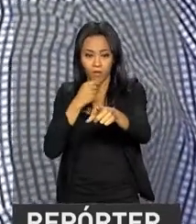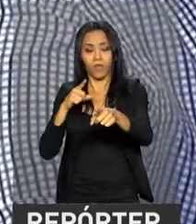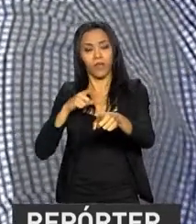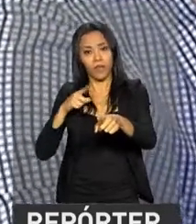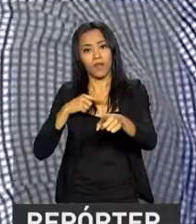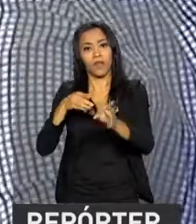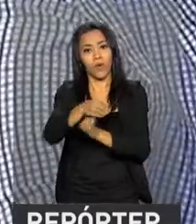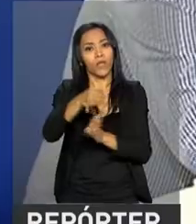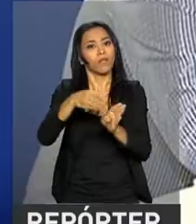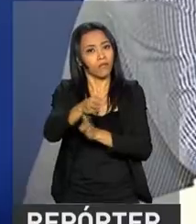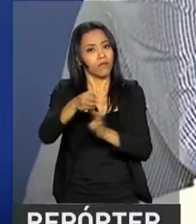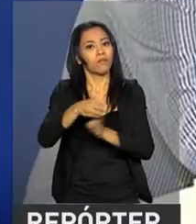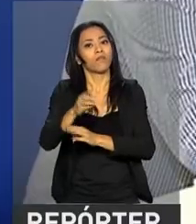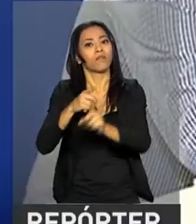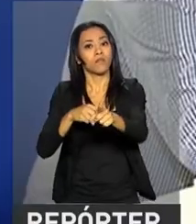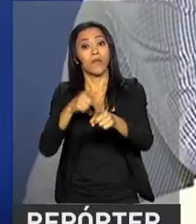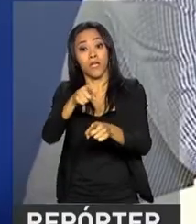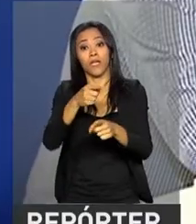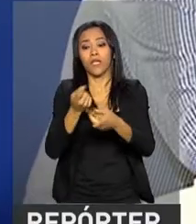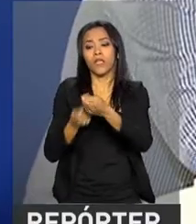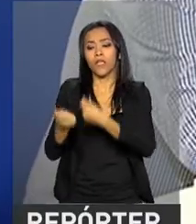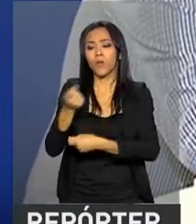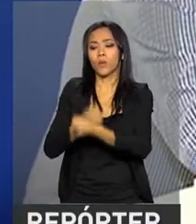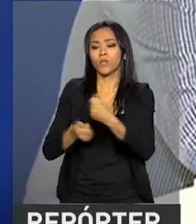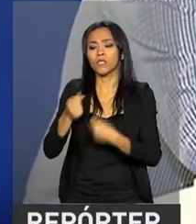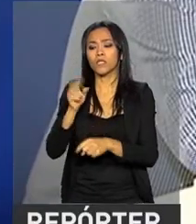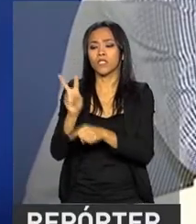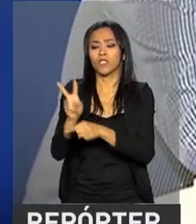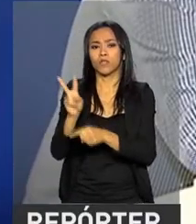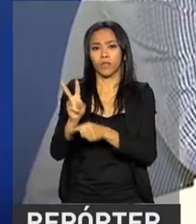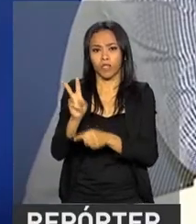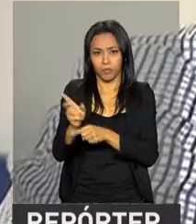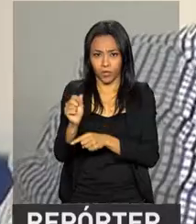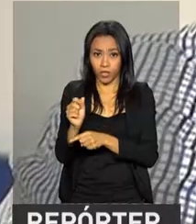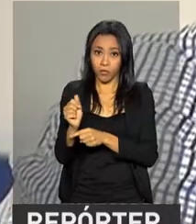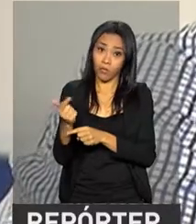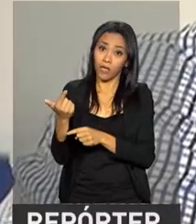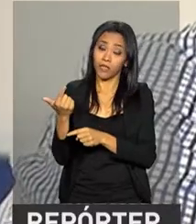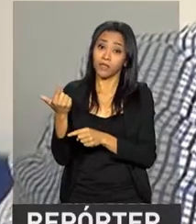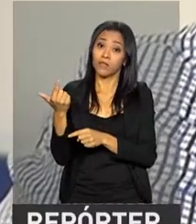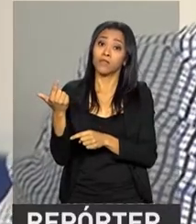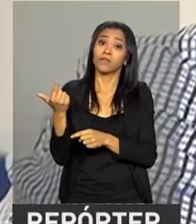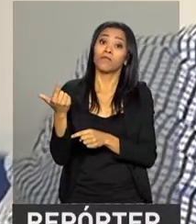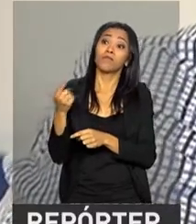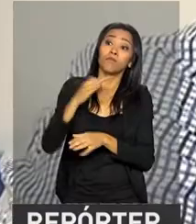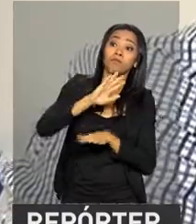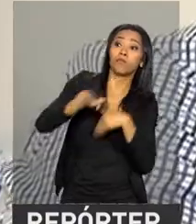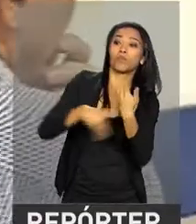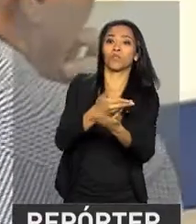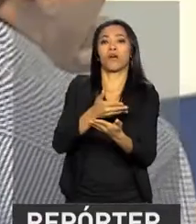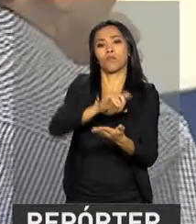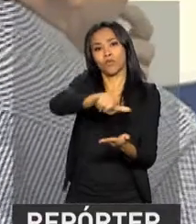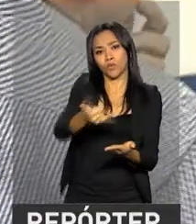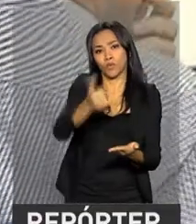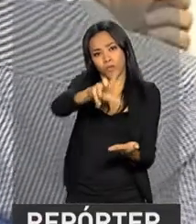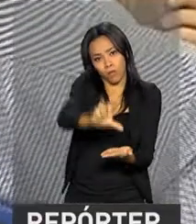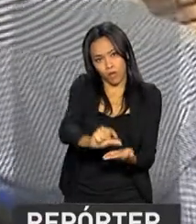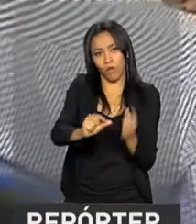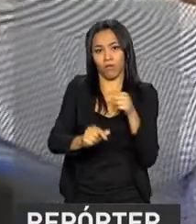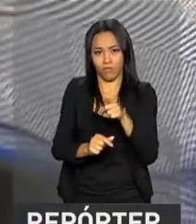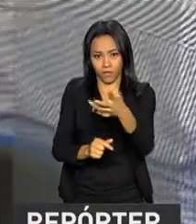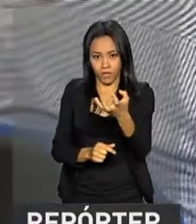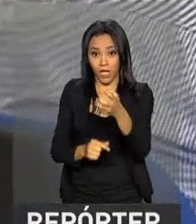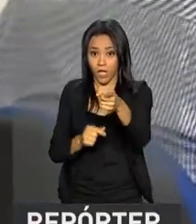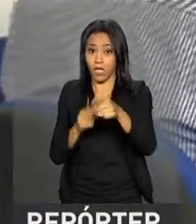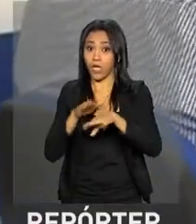ambiente ele negocia um empréstimo para trocar um financiamento que já tem por outro com juros menores conversou com representantes do banco do